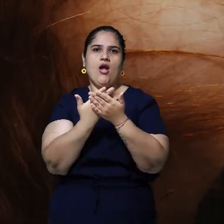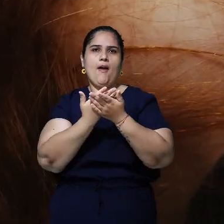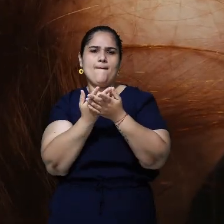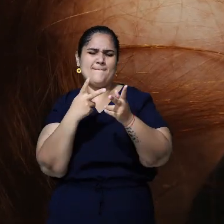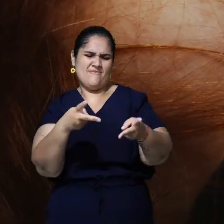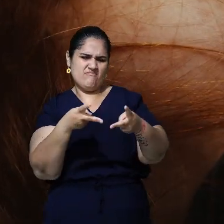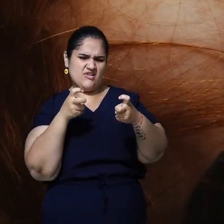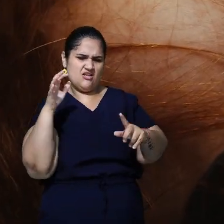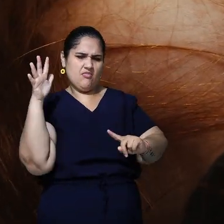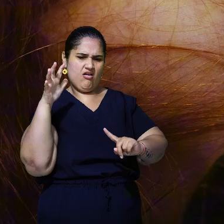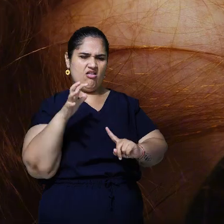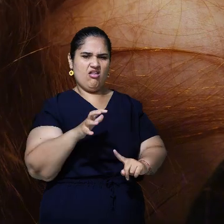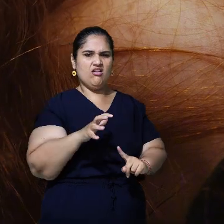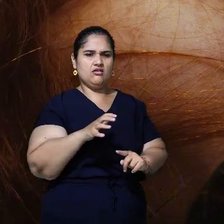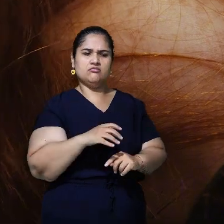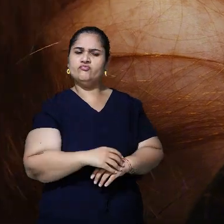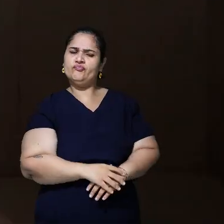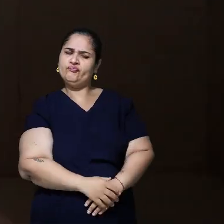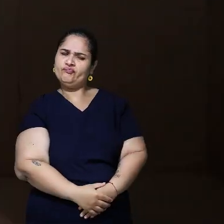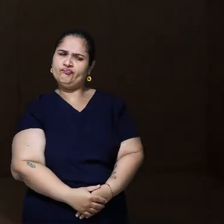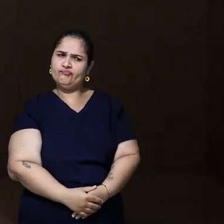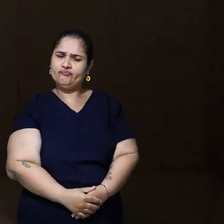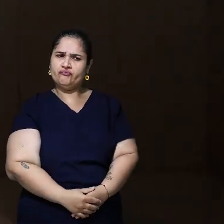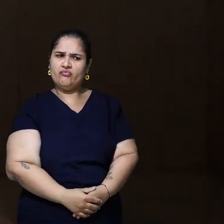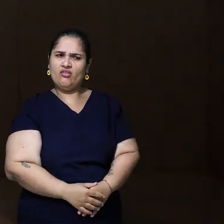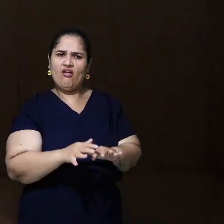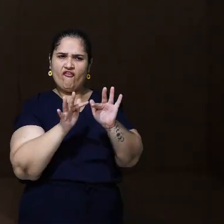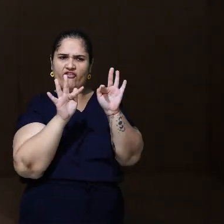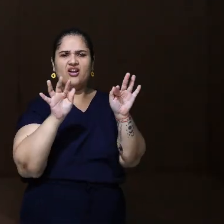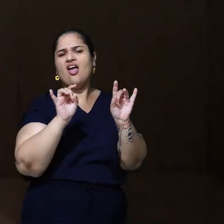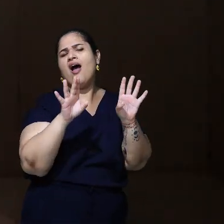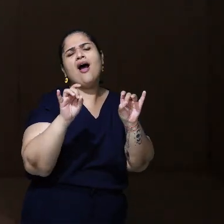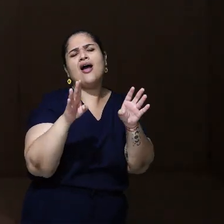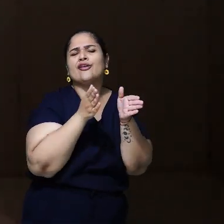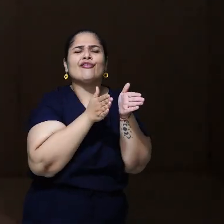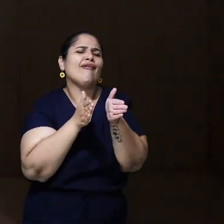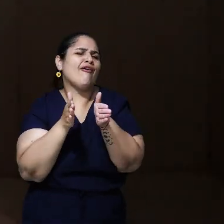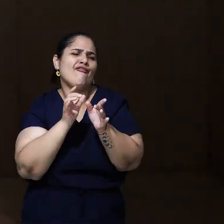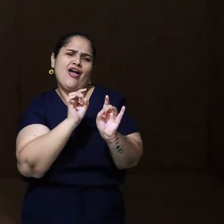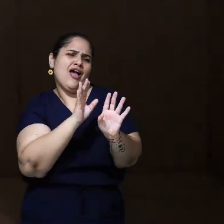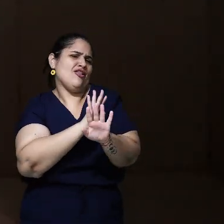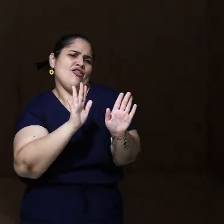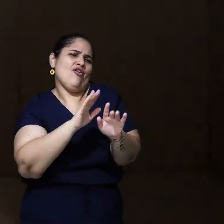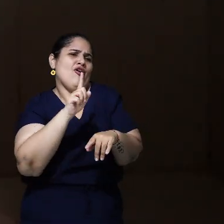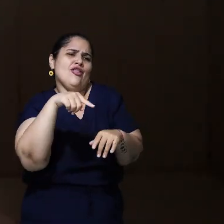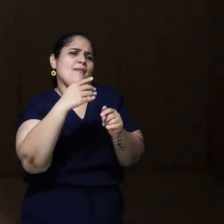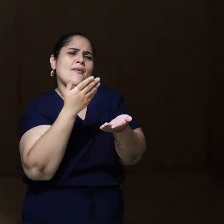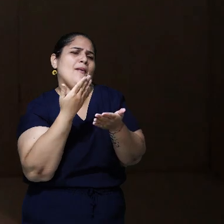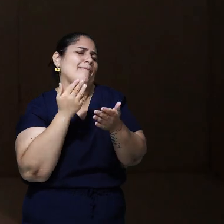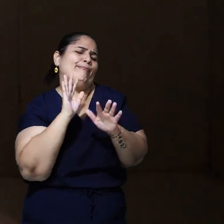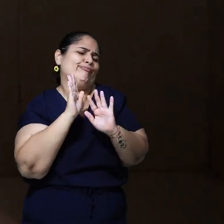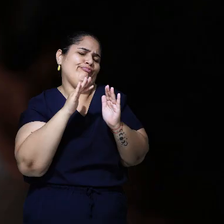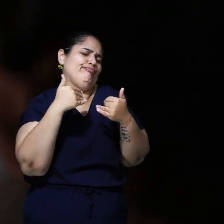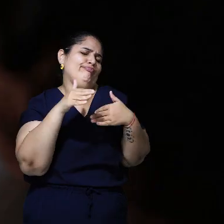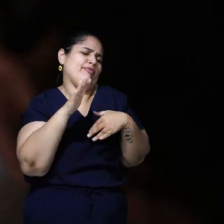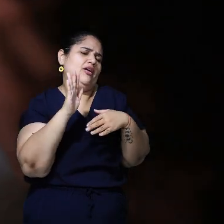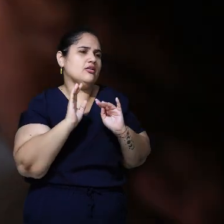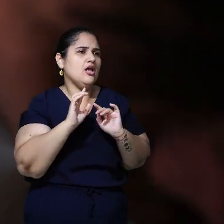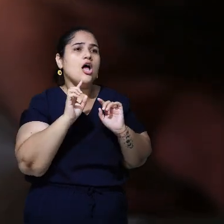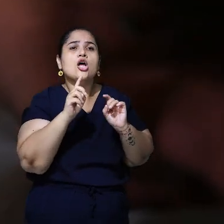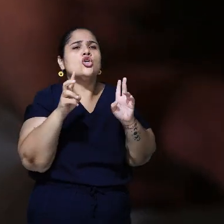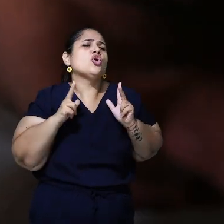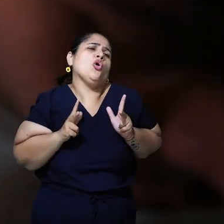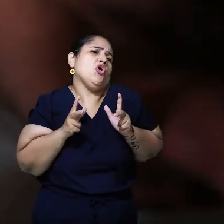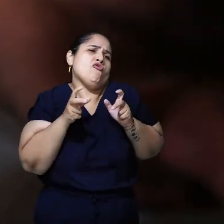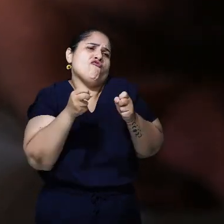com desconfiança. Frases como: é só uma fase, basta ter força de vontade. Todo mundo tem